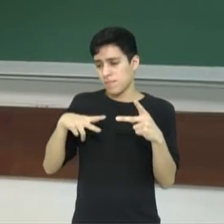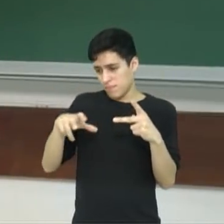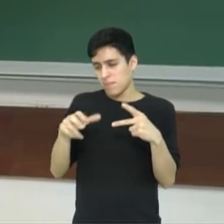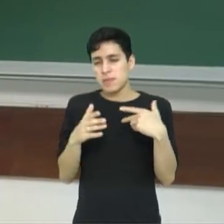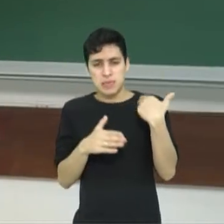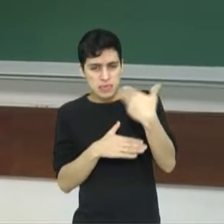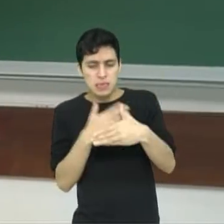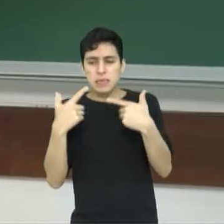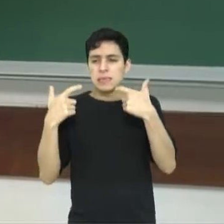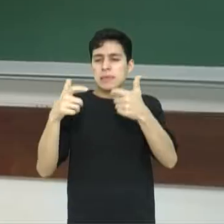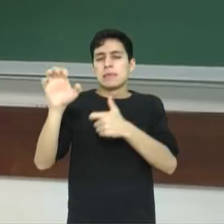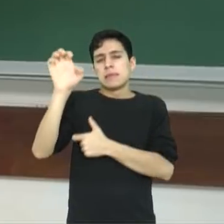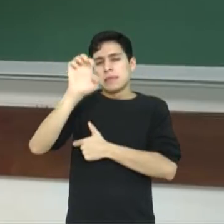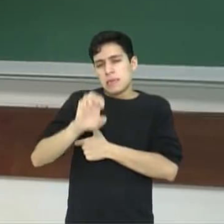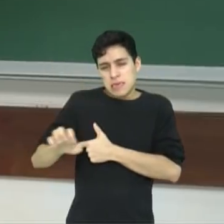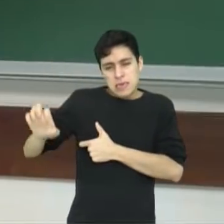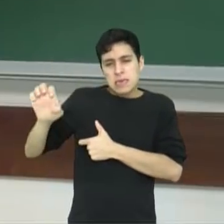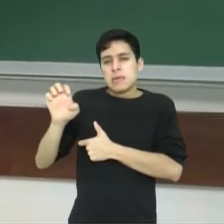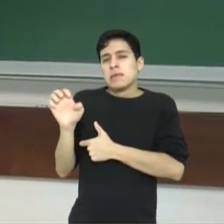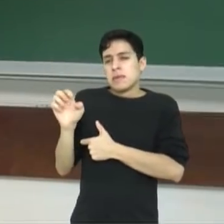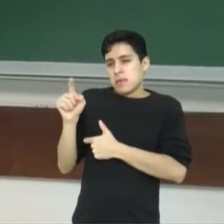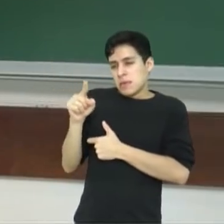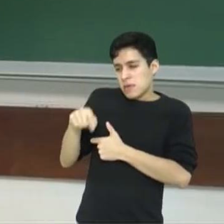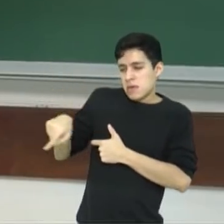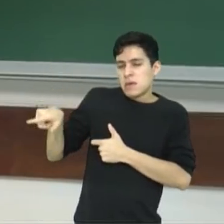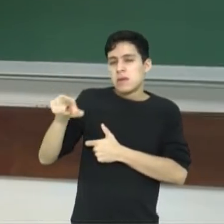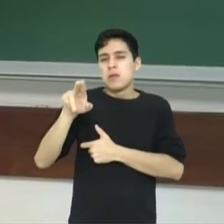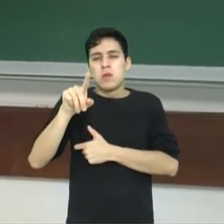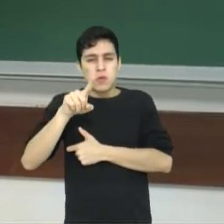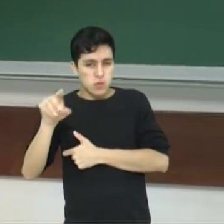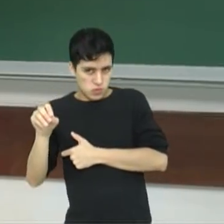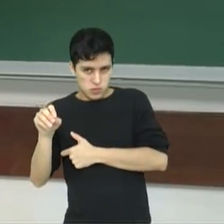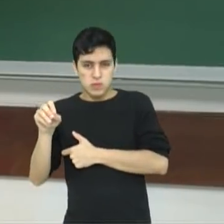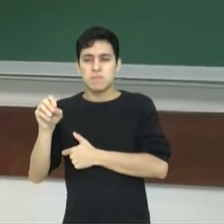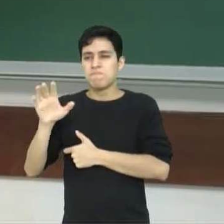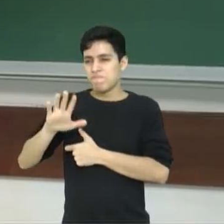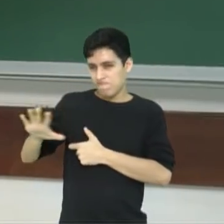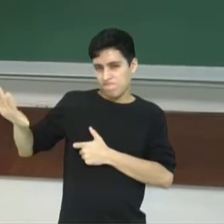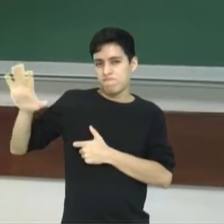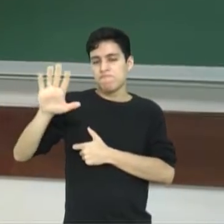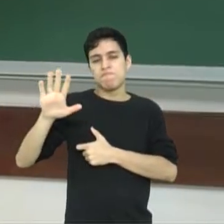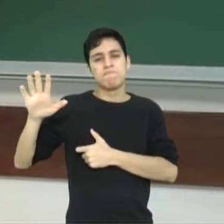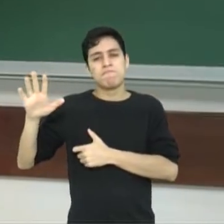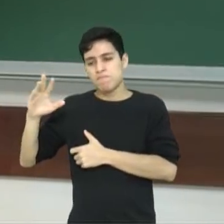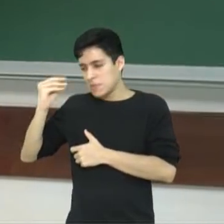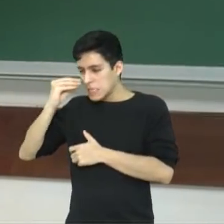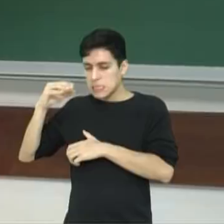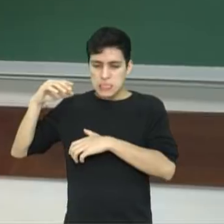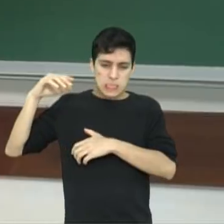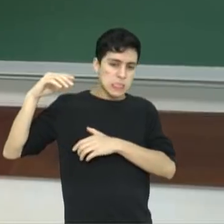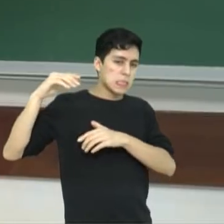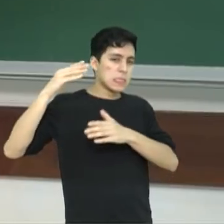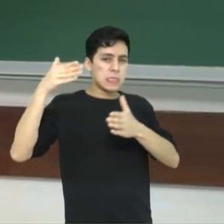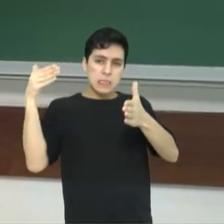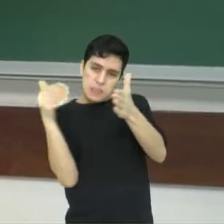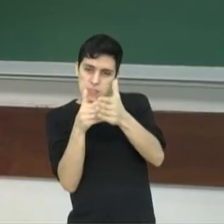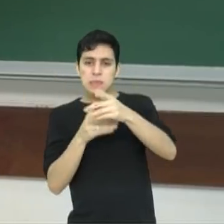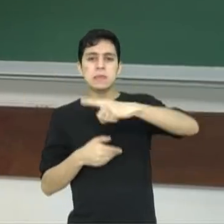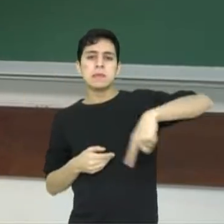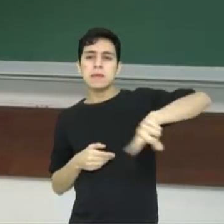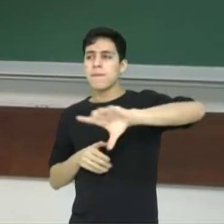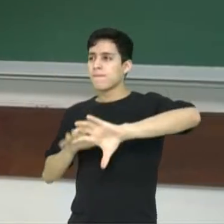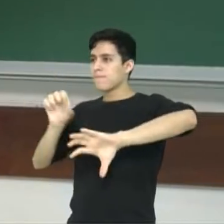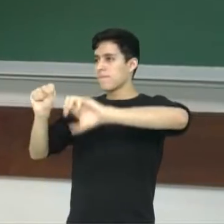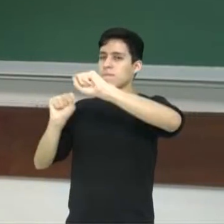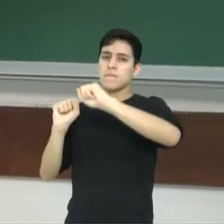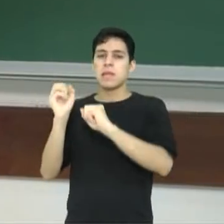A conquista de terras, 100 anos depois, hein? Vamos lá, a morte de Maomé, 630. Né? A